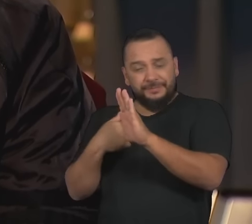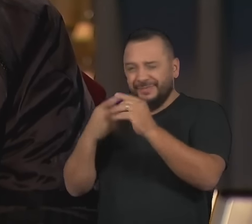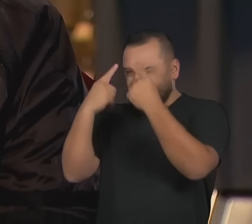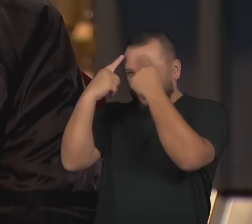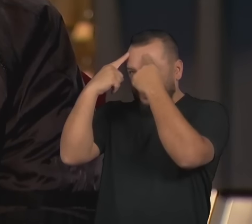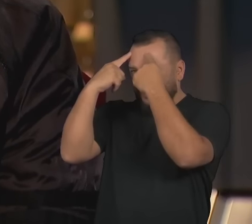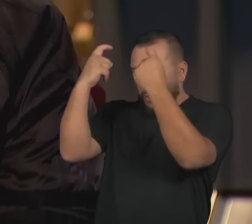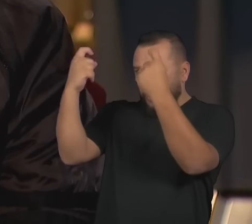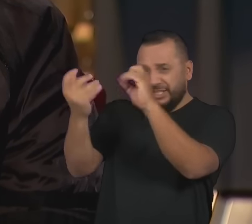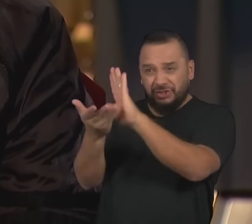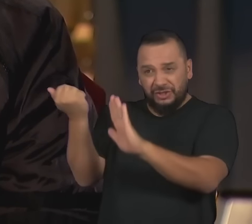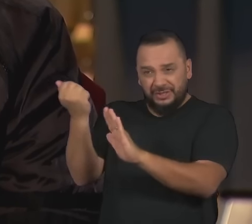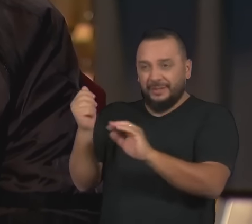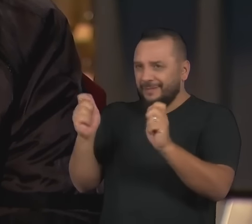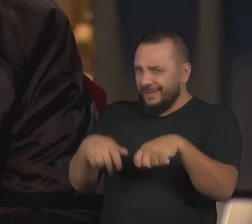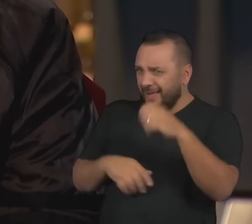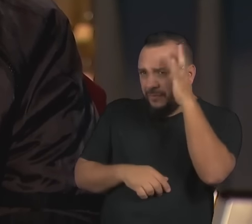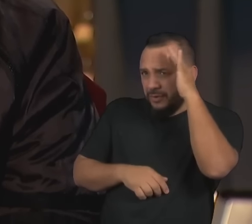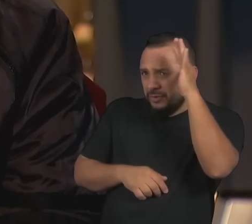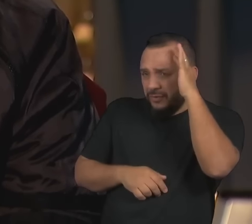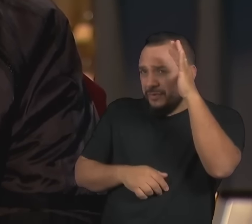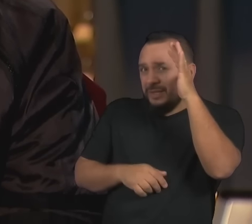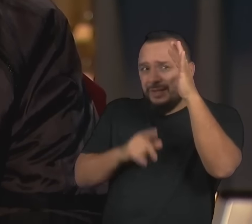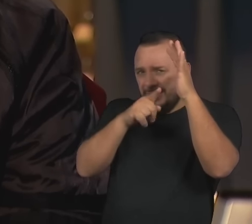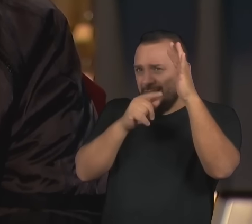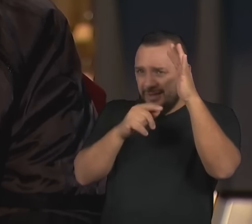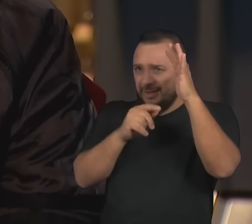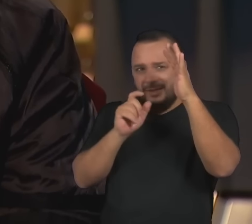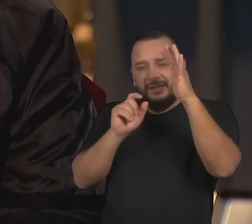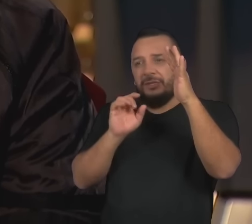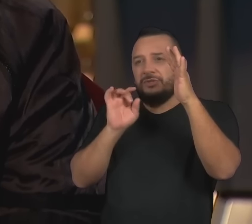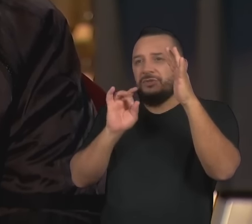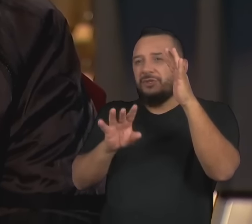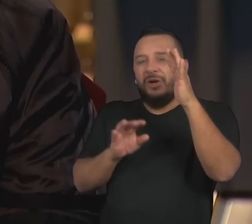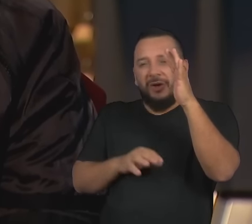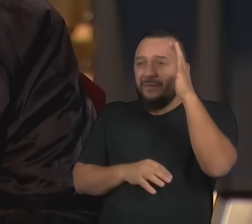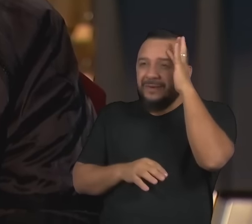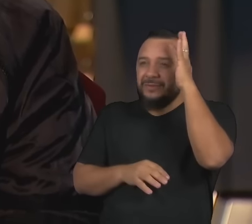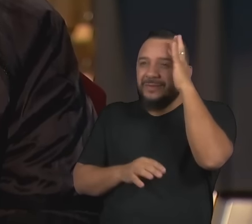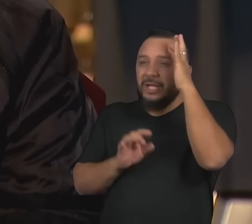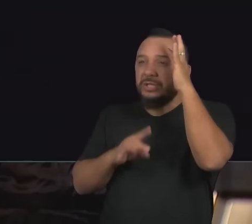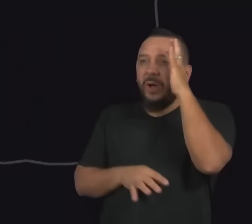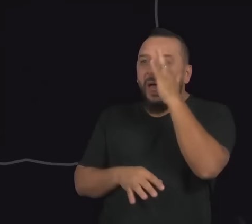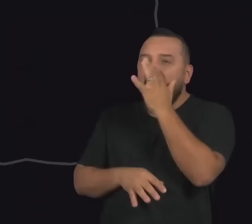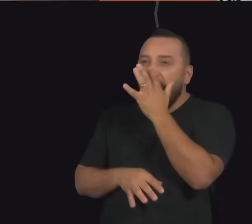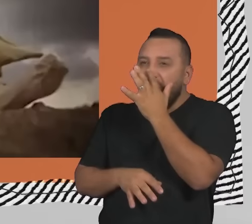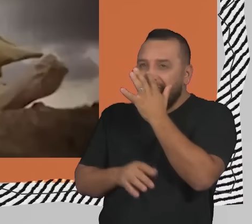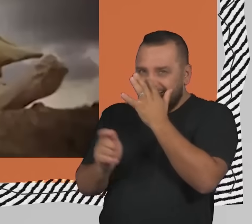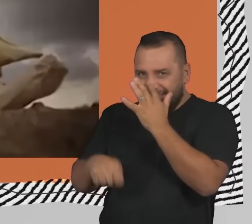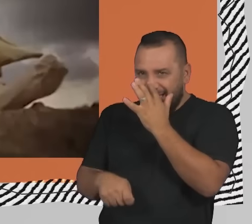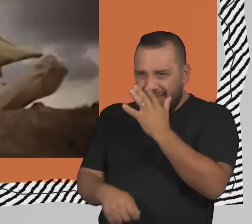possível produzir filosofia apenas através da contemplação? Né?